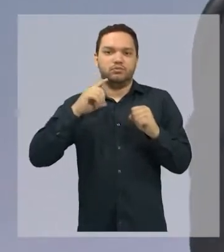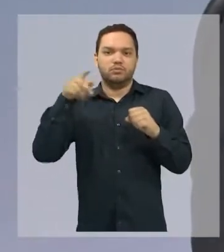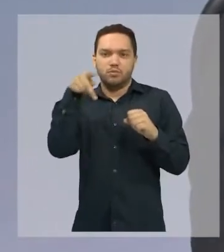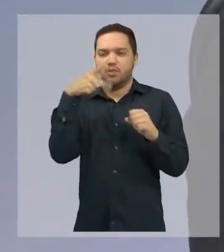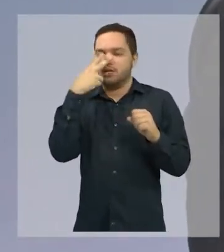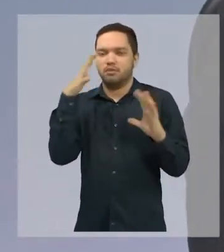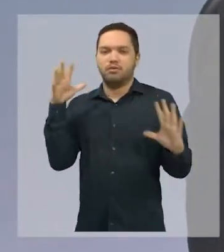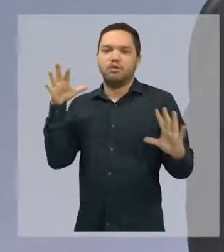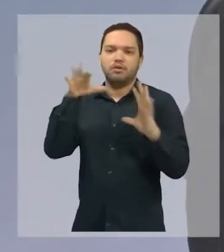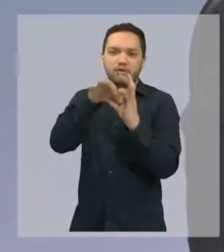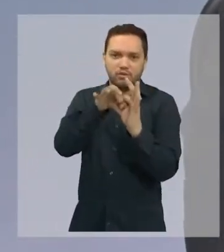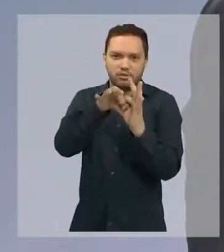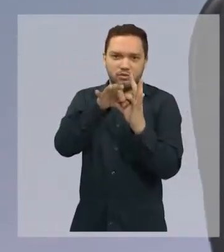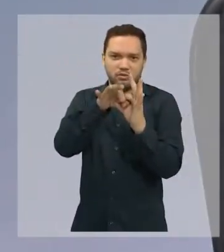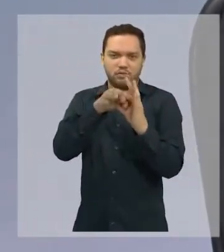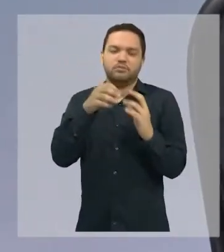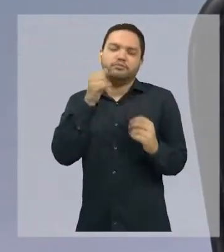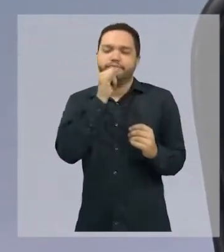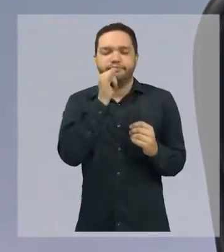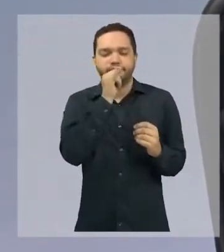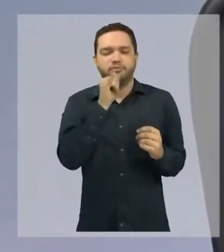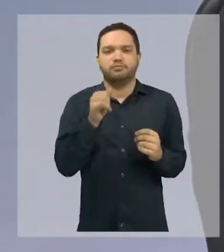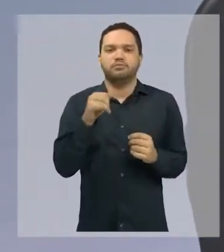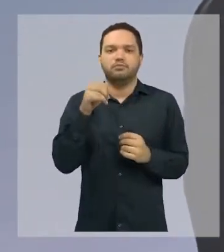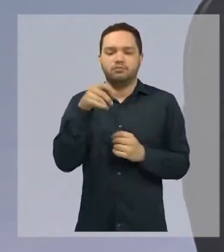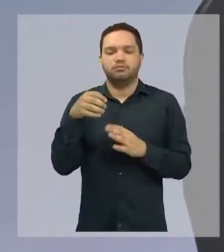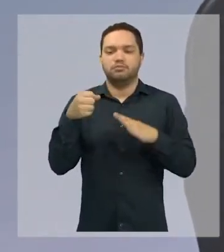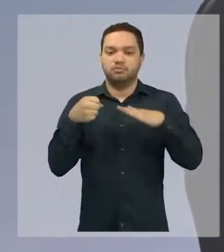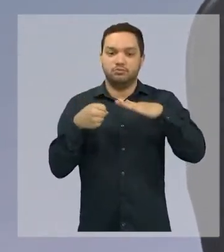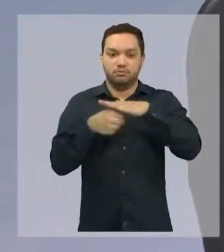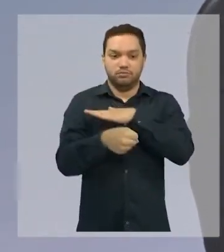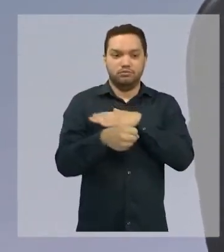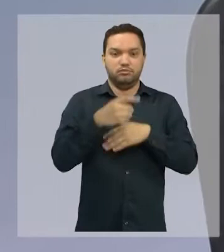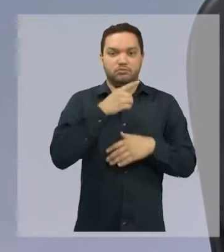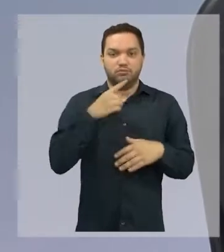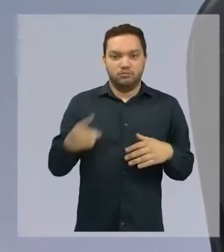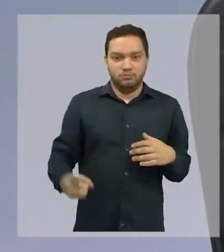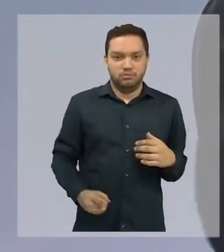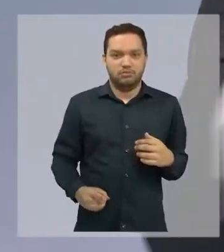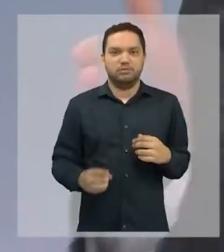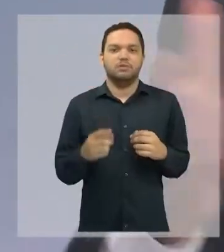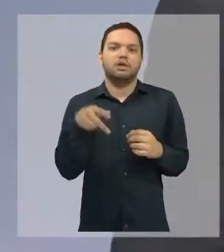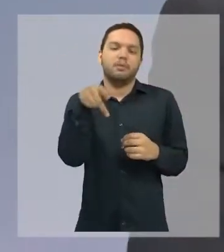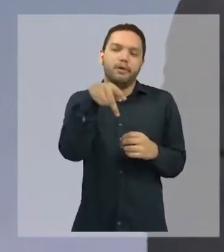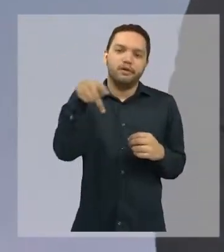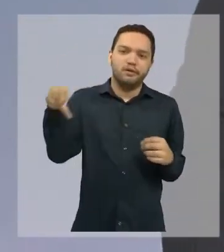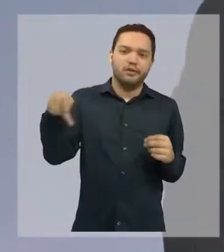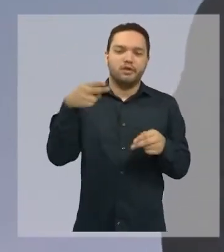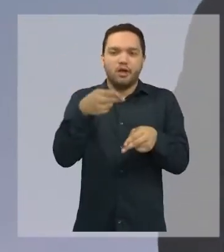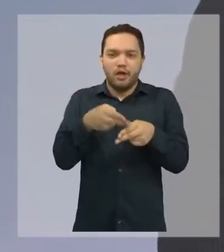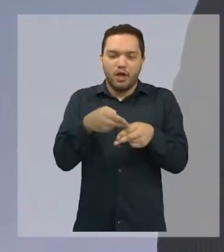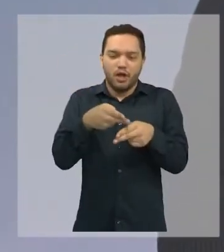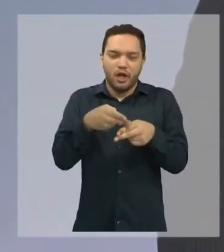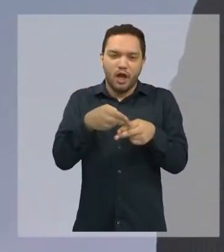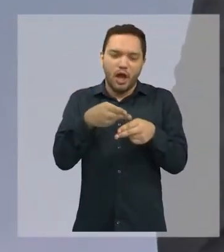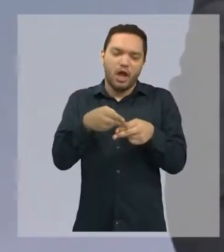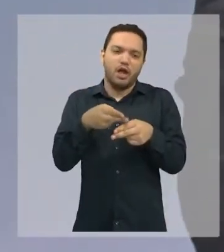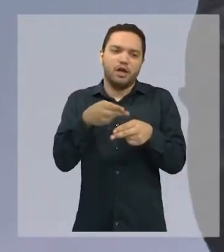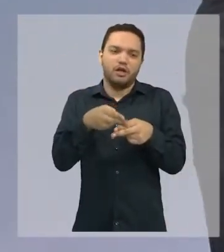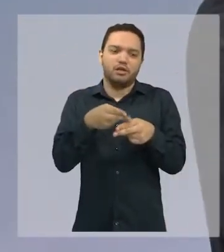do poder executivo. Então, o camarada indicava lá o deputado para ser o presidente da Caixa Econômica, para que